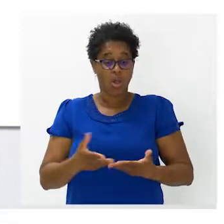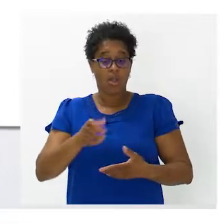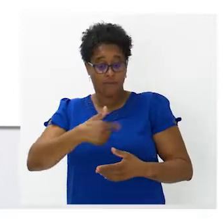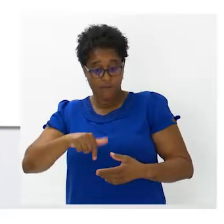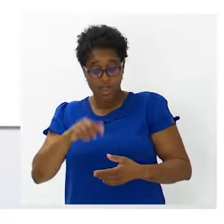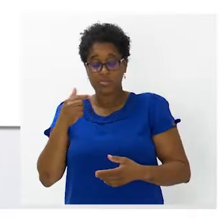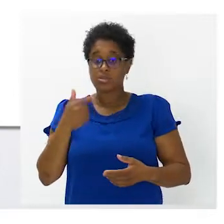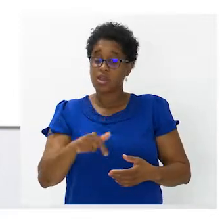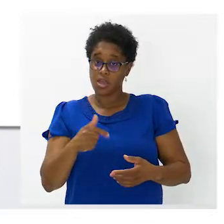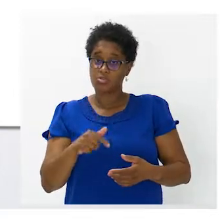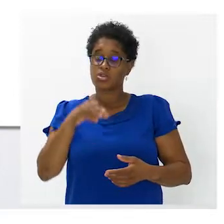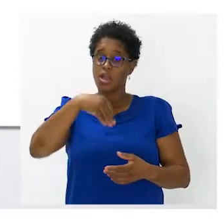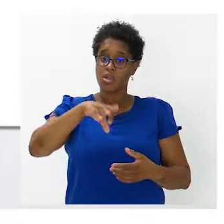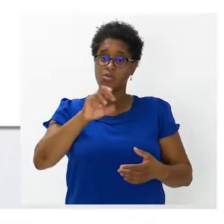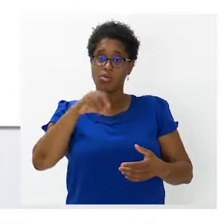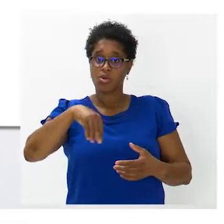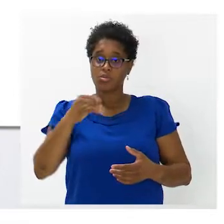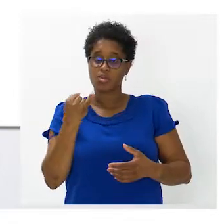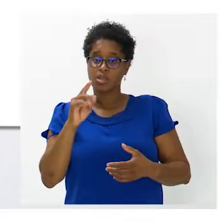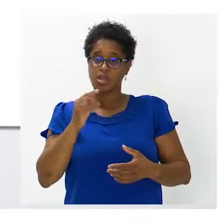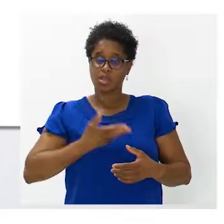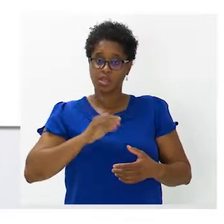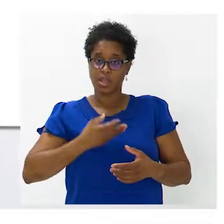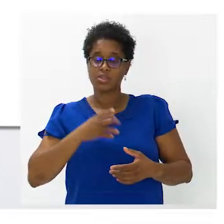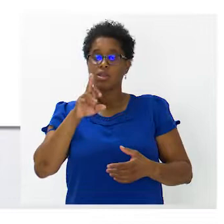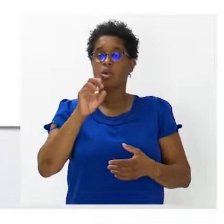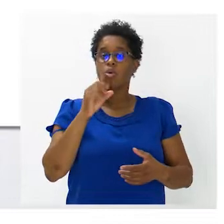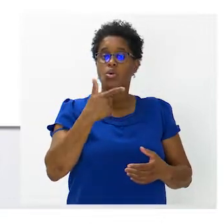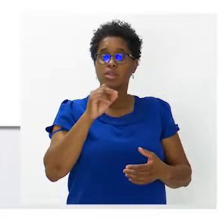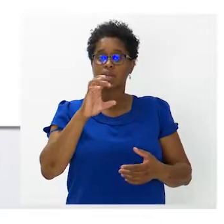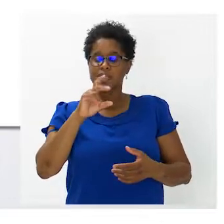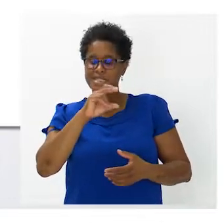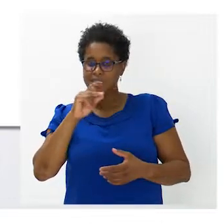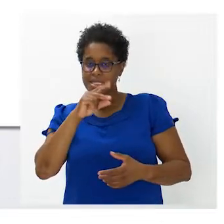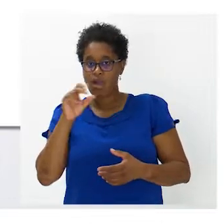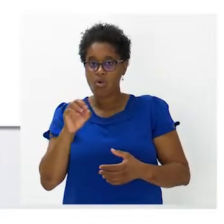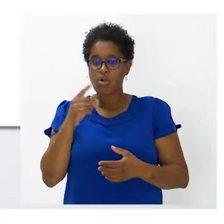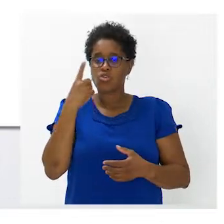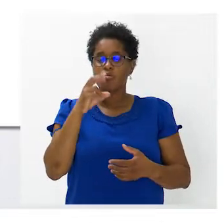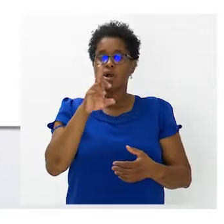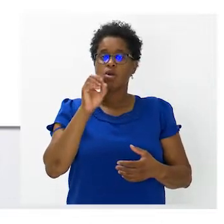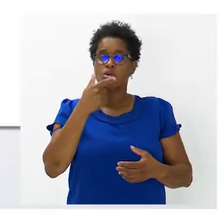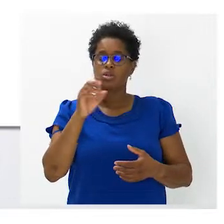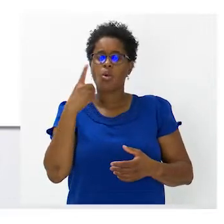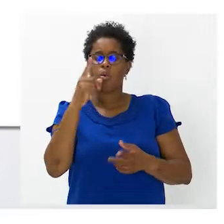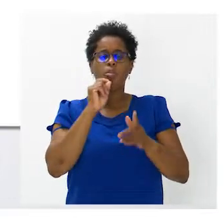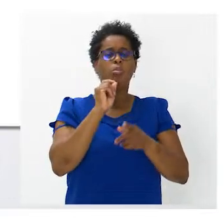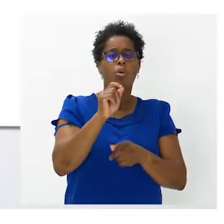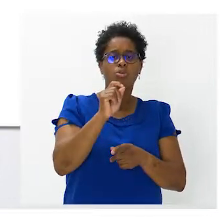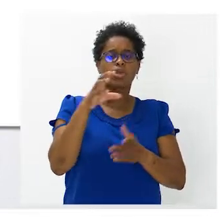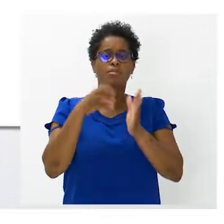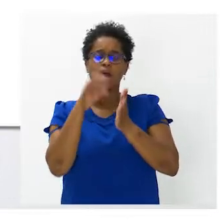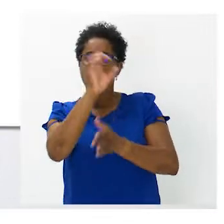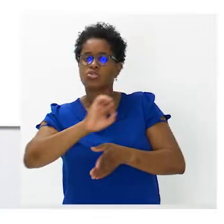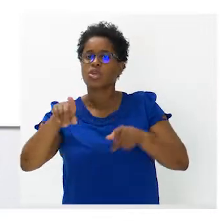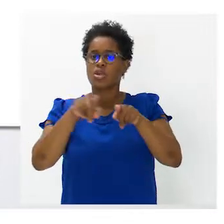as propriedades de rotação. Numa rotação, um ponto e a sua imagem estão à mesma distância do